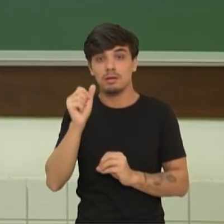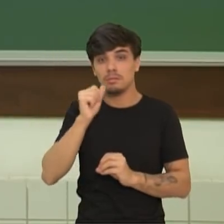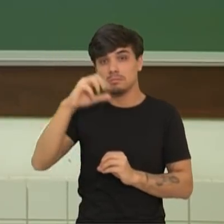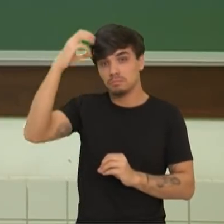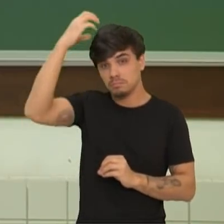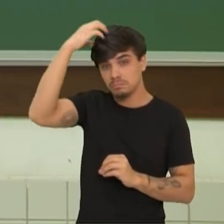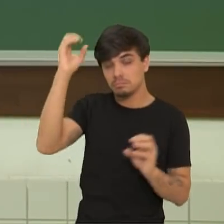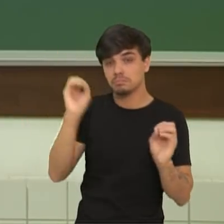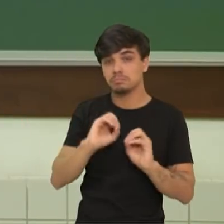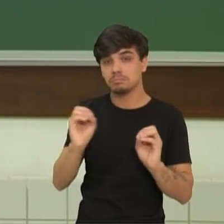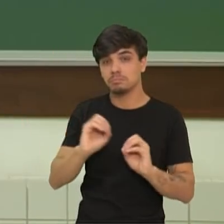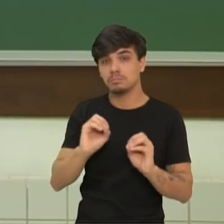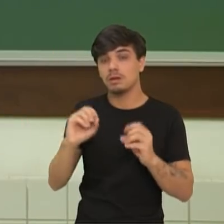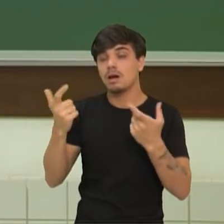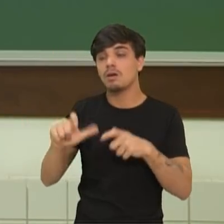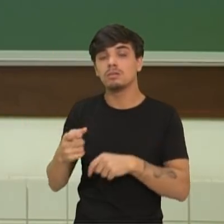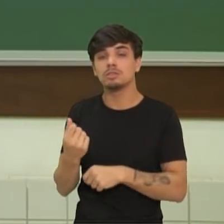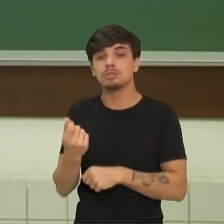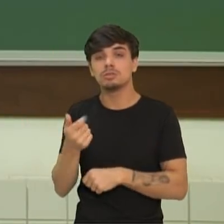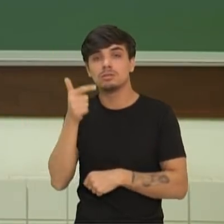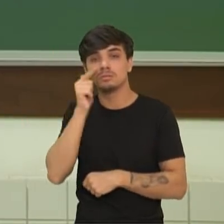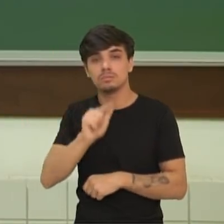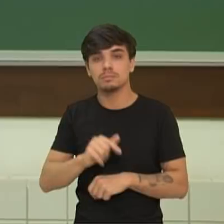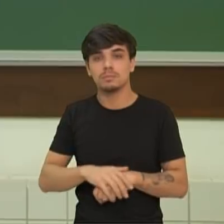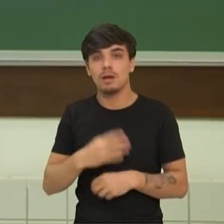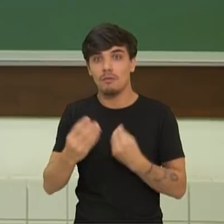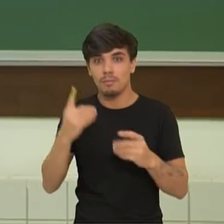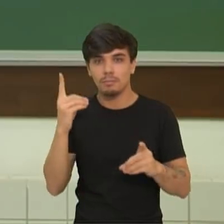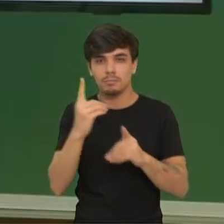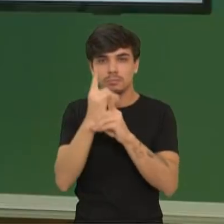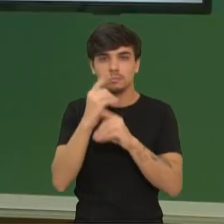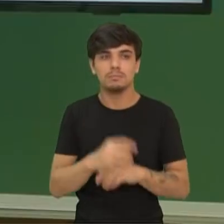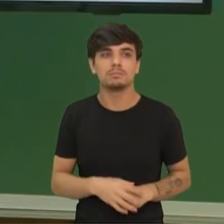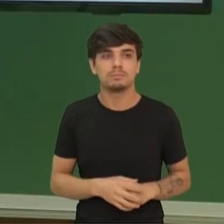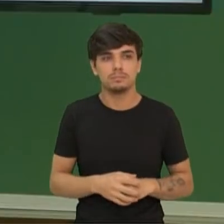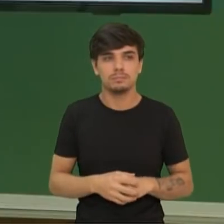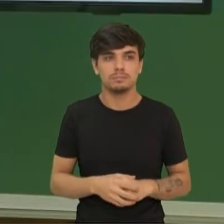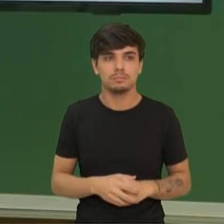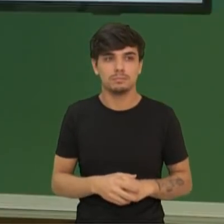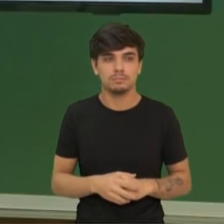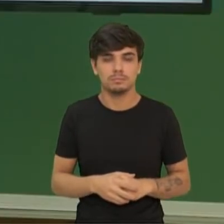não trabalhava. De onde é que vinha esse dinheiro todo? Vamos descobrir?